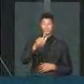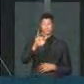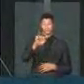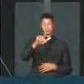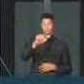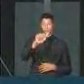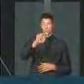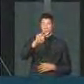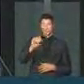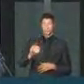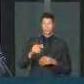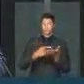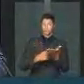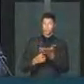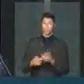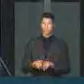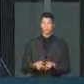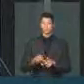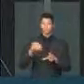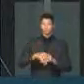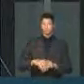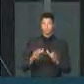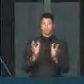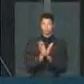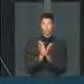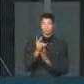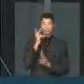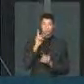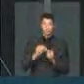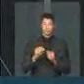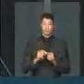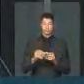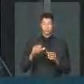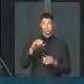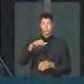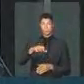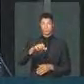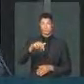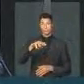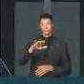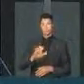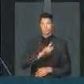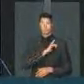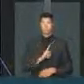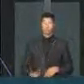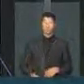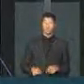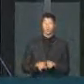Dino convidou, dentro da sua equipe, para fazer parte da sua equipe de governo,